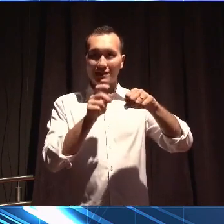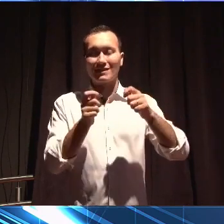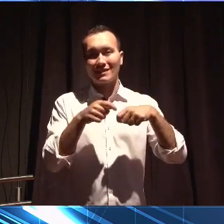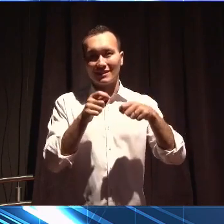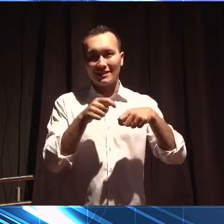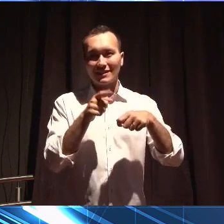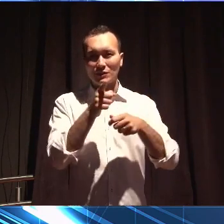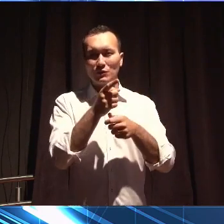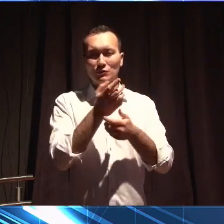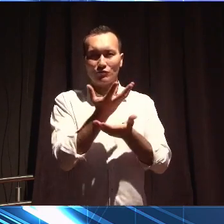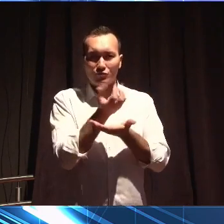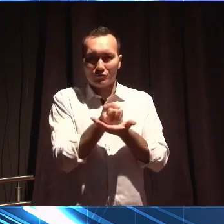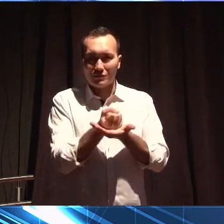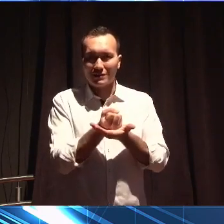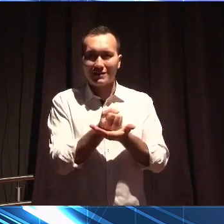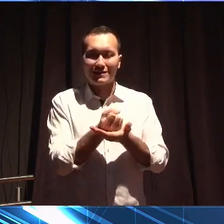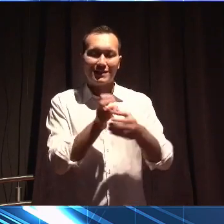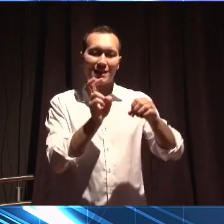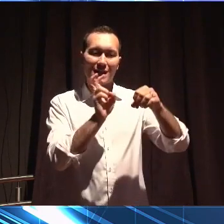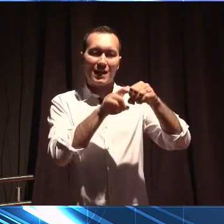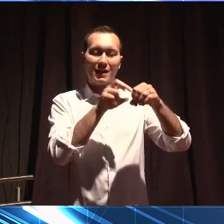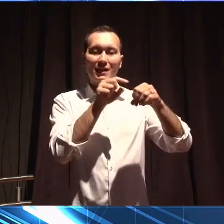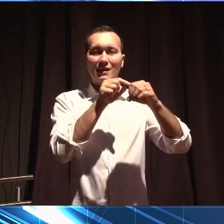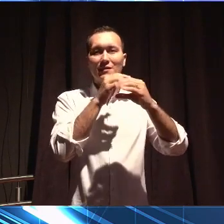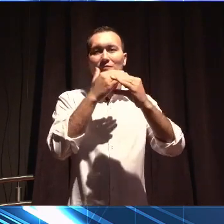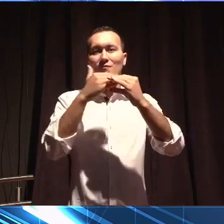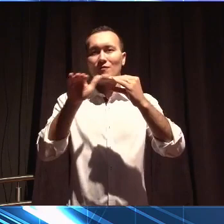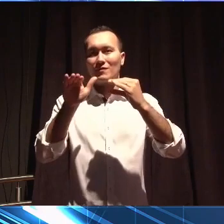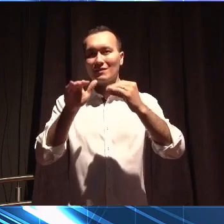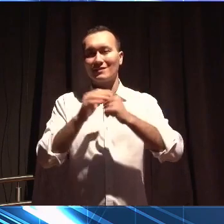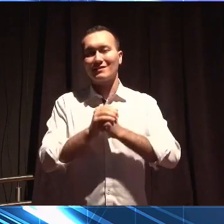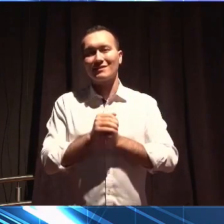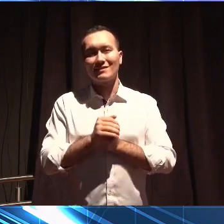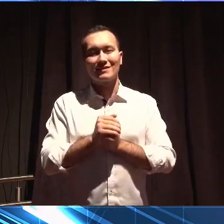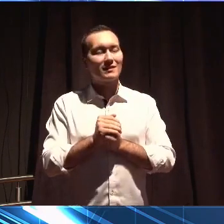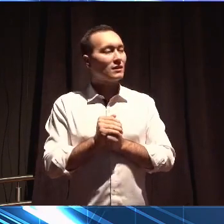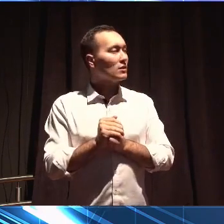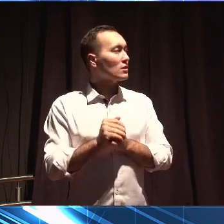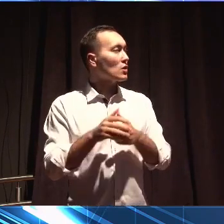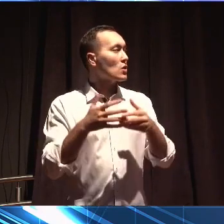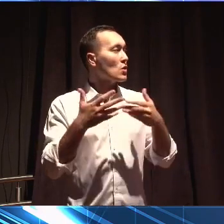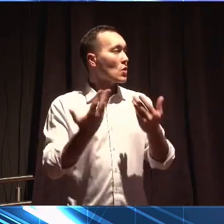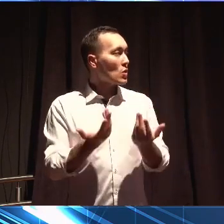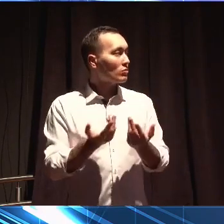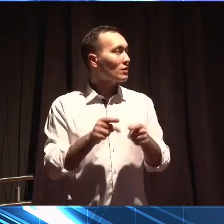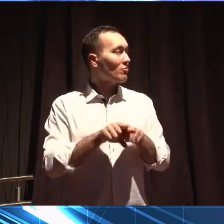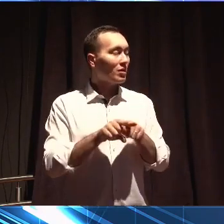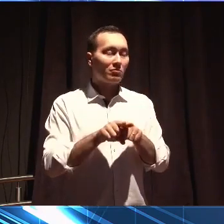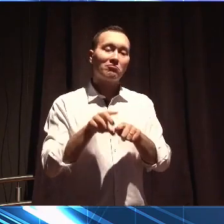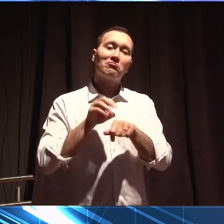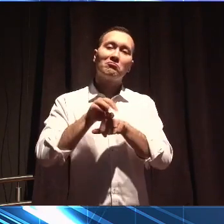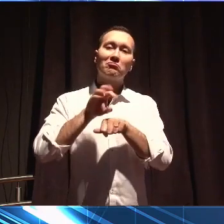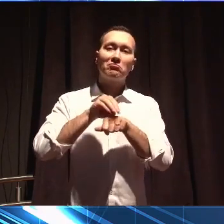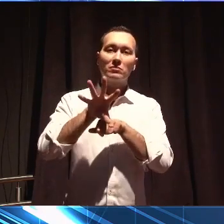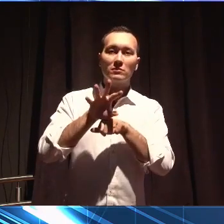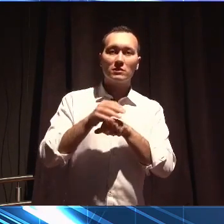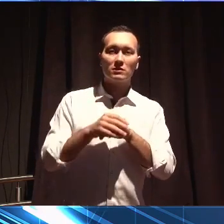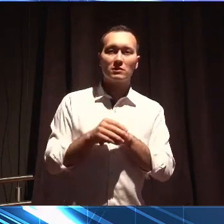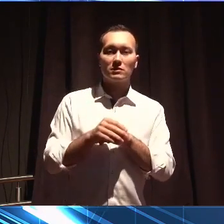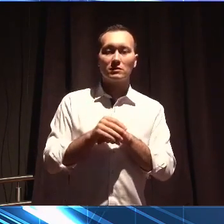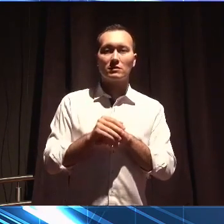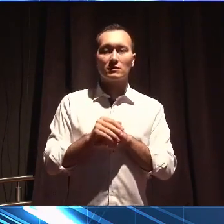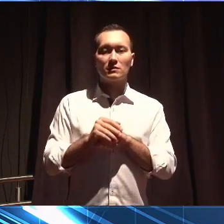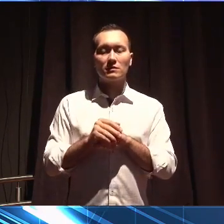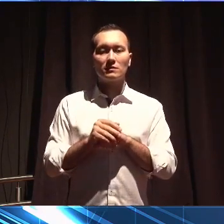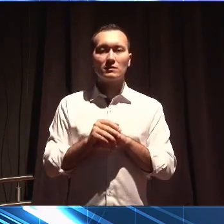fiquem à vontade. E a gente também disponibilizou aqui alguns links para servir de dica para vocês, assim, de tipo, achei legal essa questão